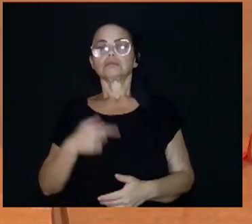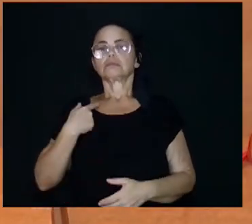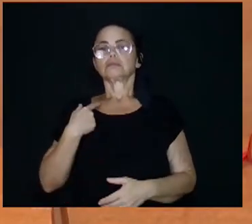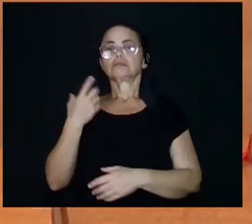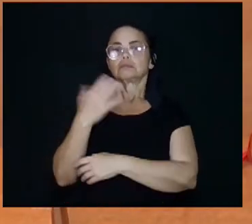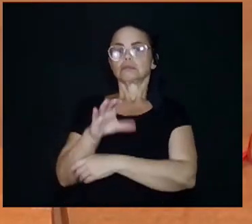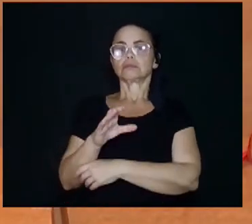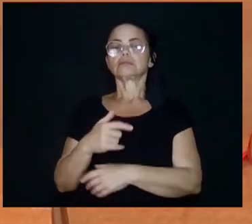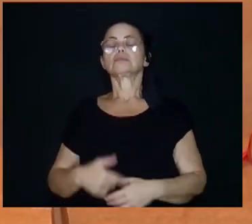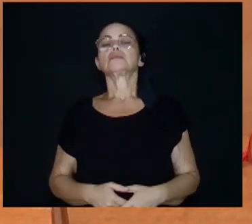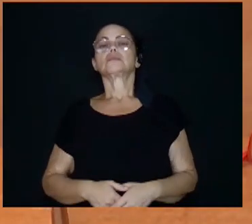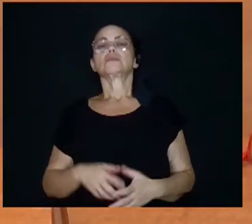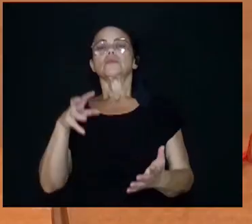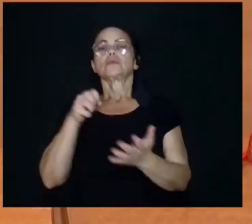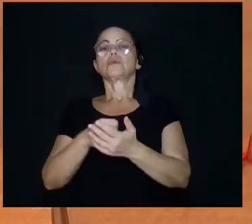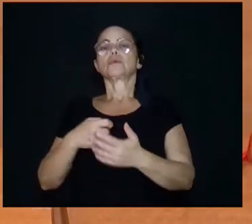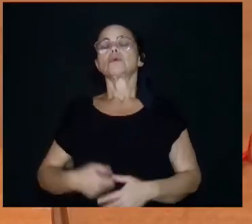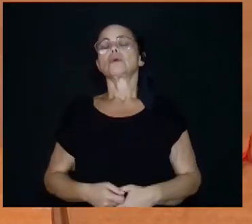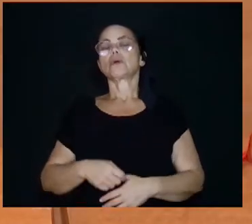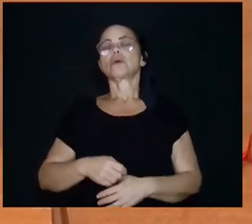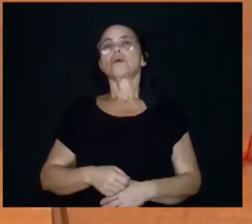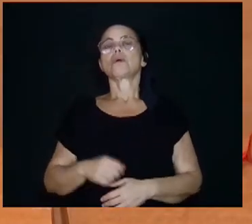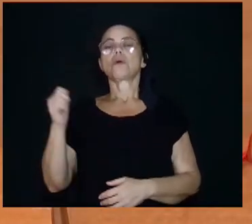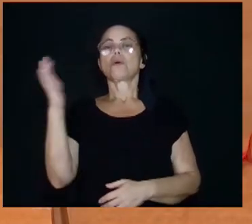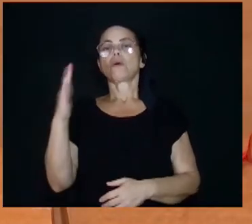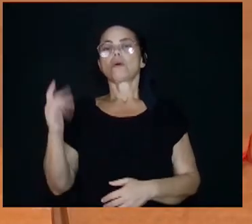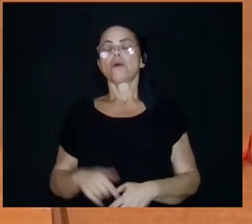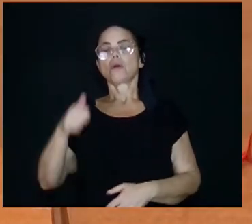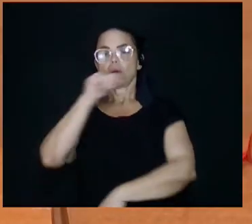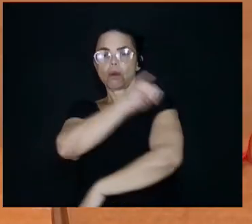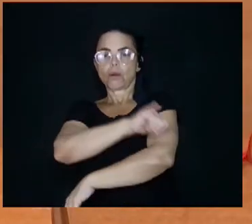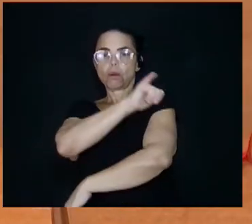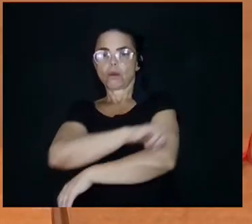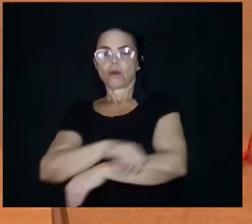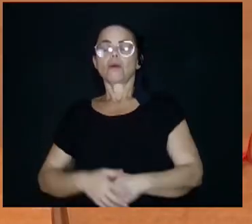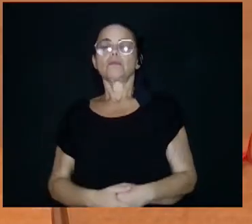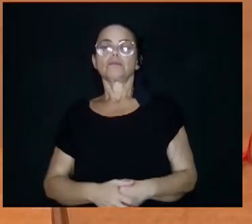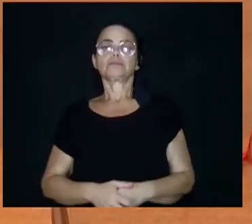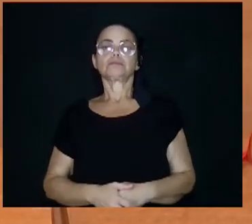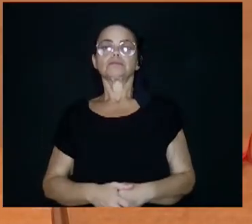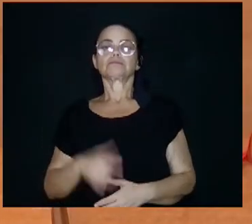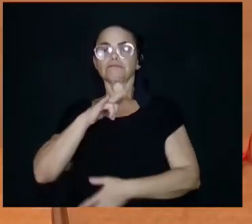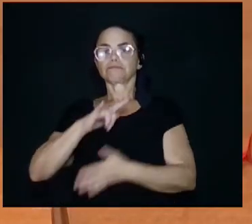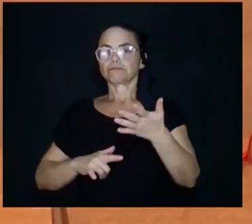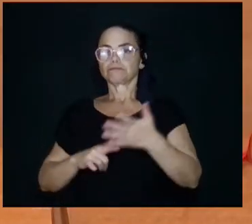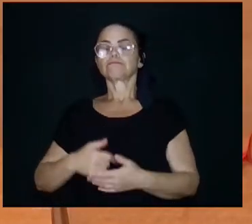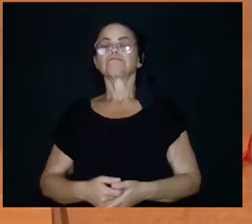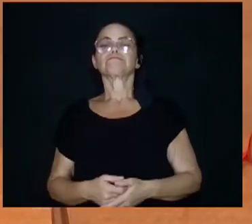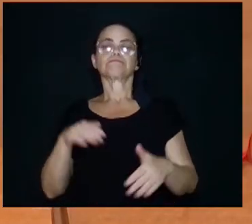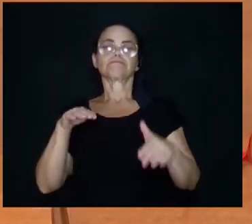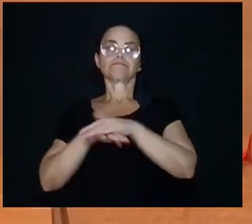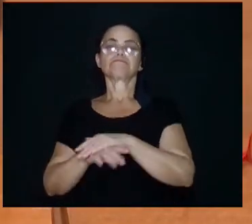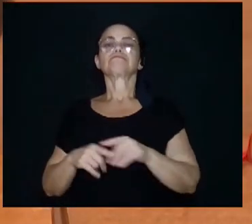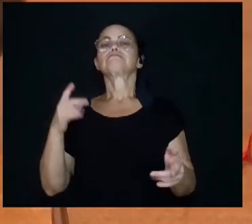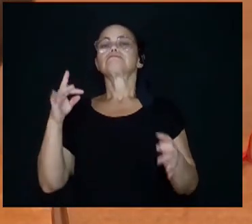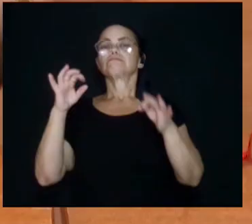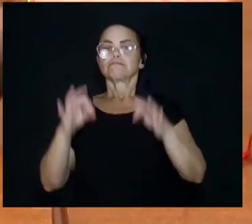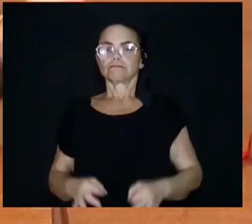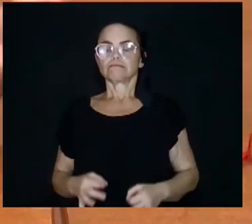e nós aqui estamos produzindo um documento. Documento esse que vai ficar guardado com certeza, com